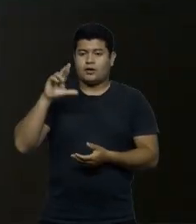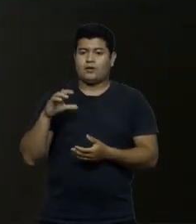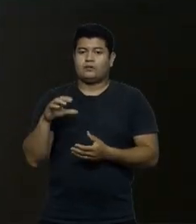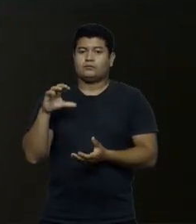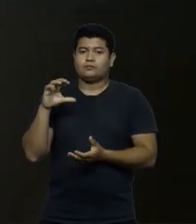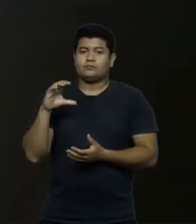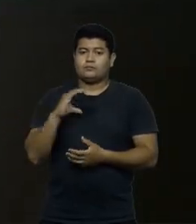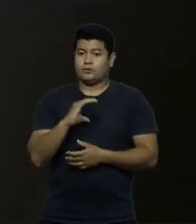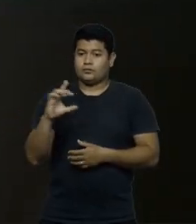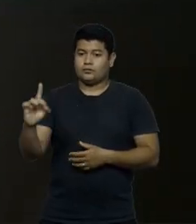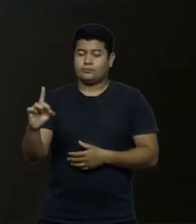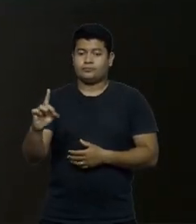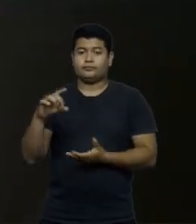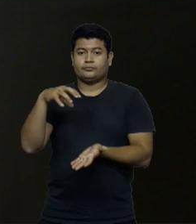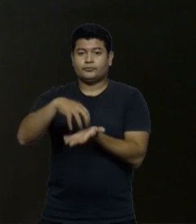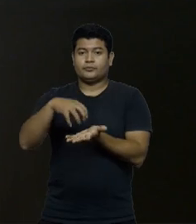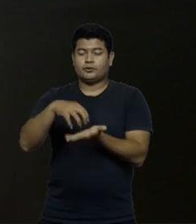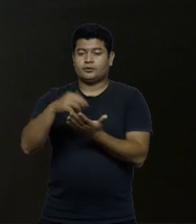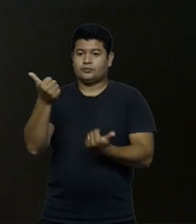Santa Catarina